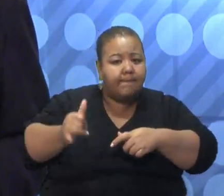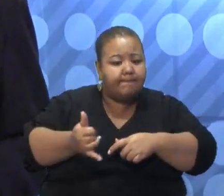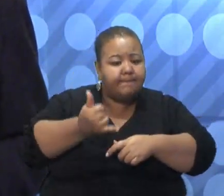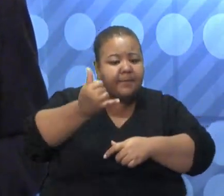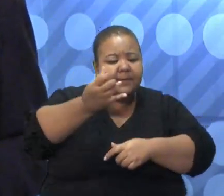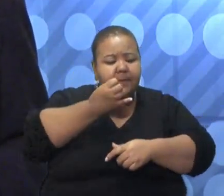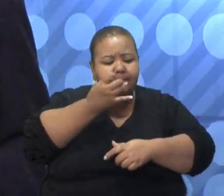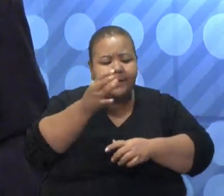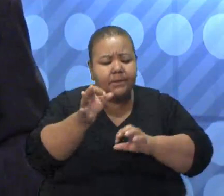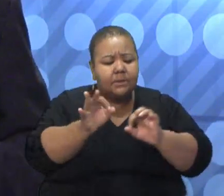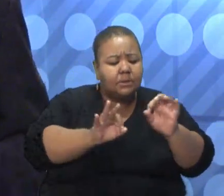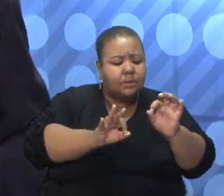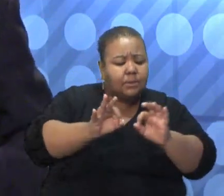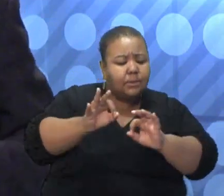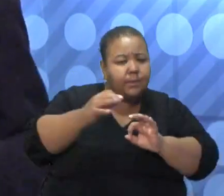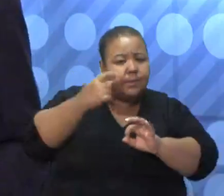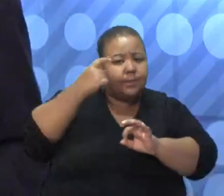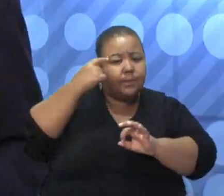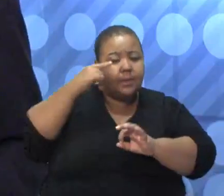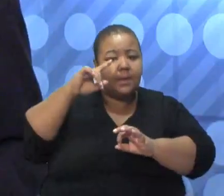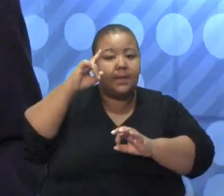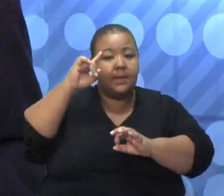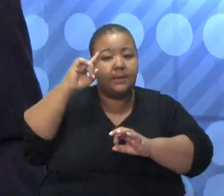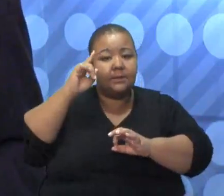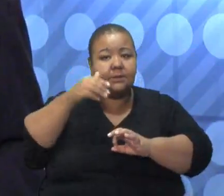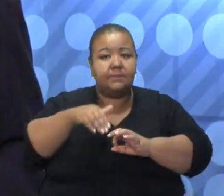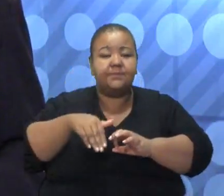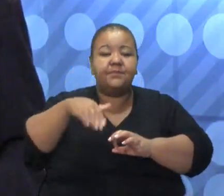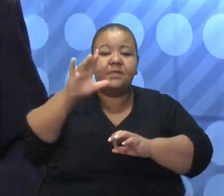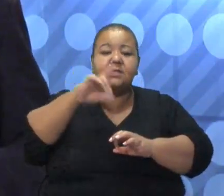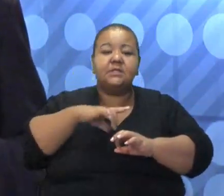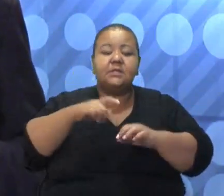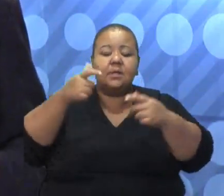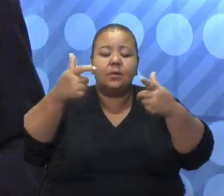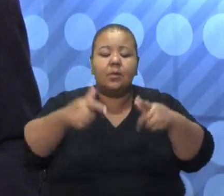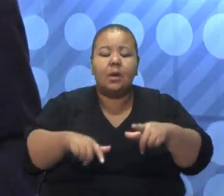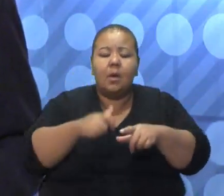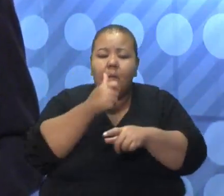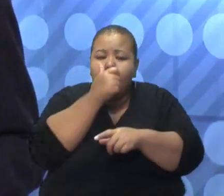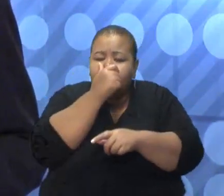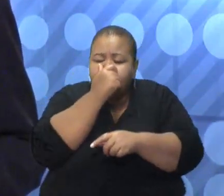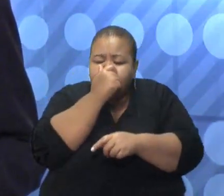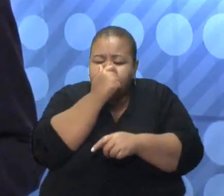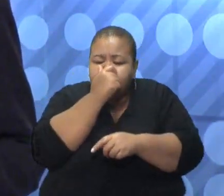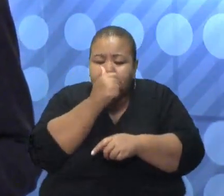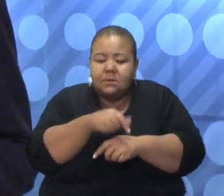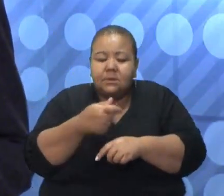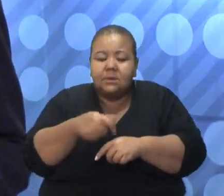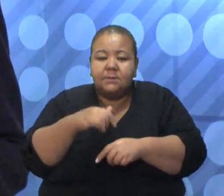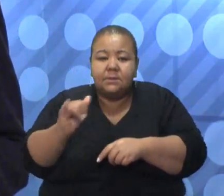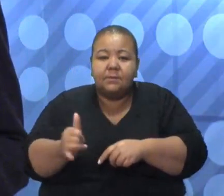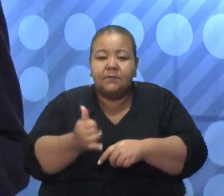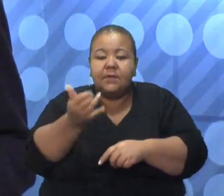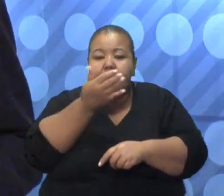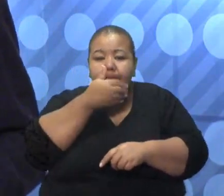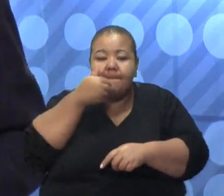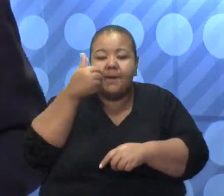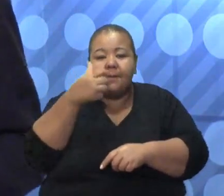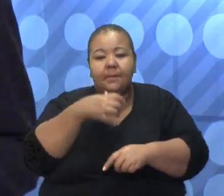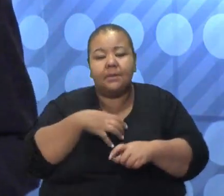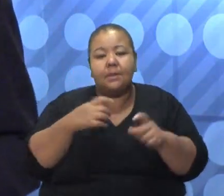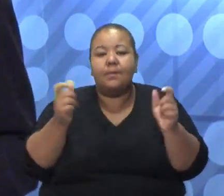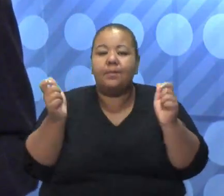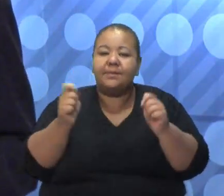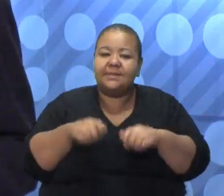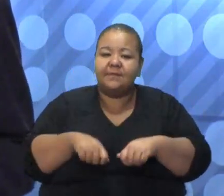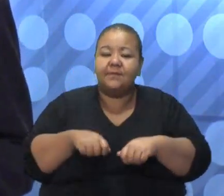cada vez mais nós temos espaços reduzidos que precisam ser trabalhados da melhor maneira possível. Então, se a gente for